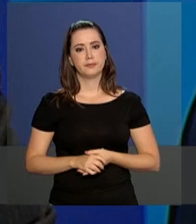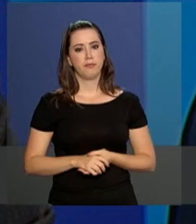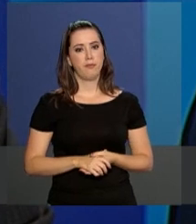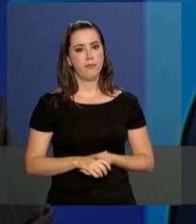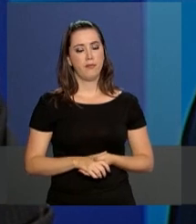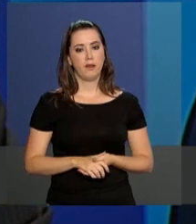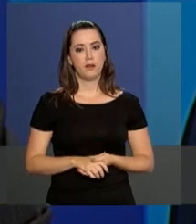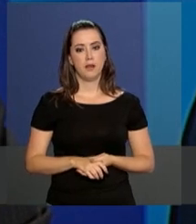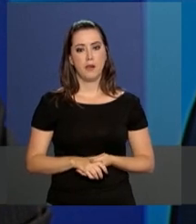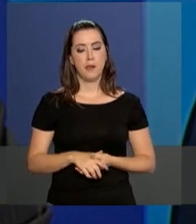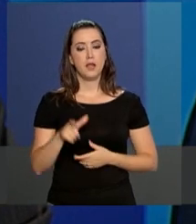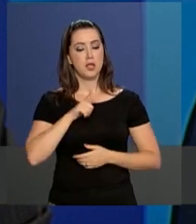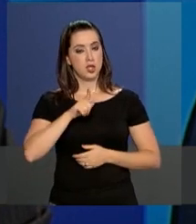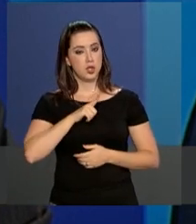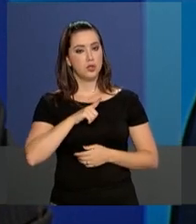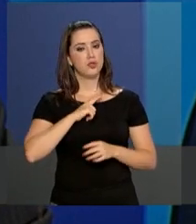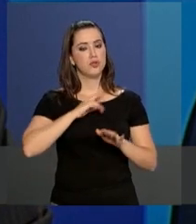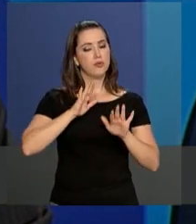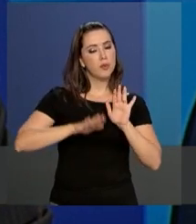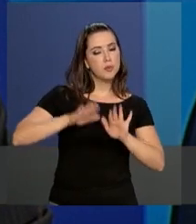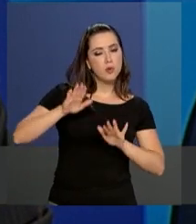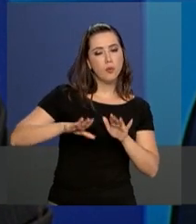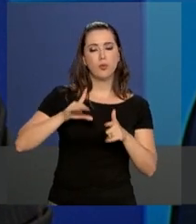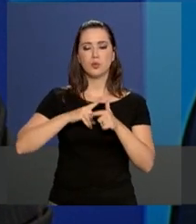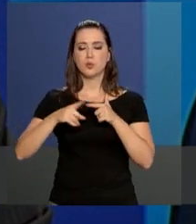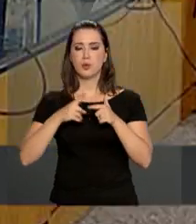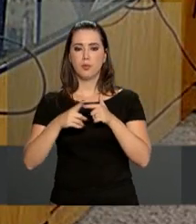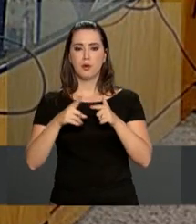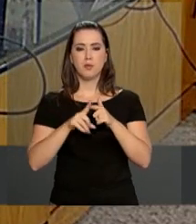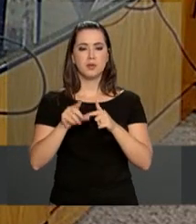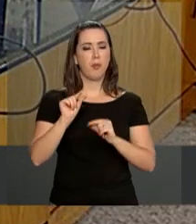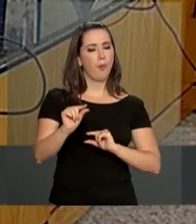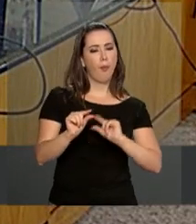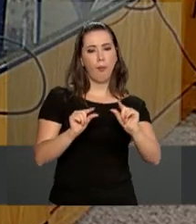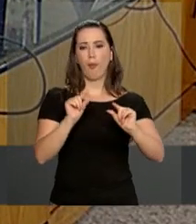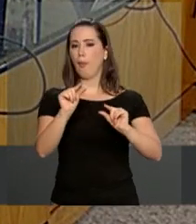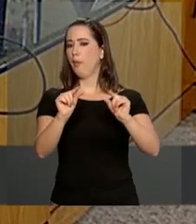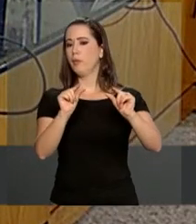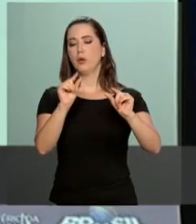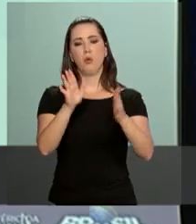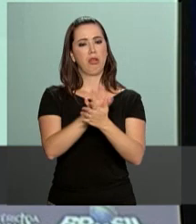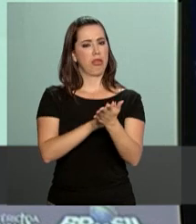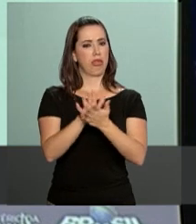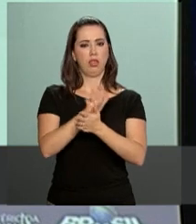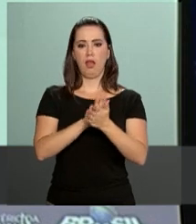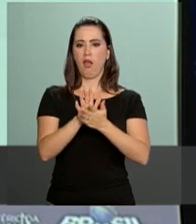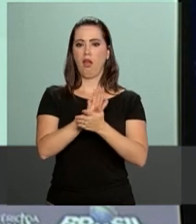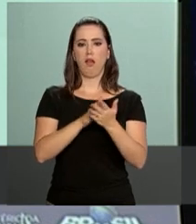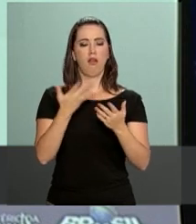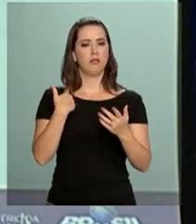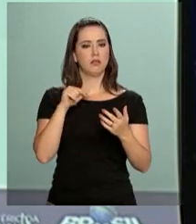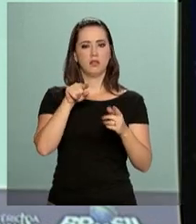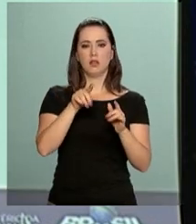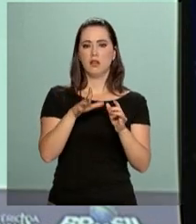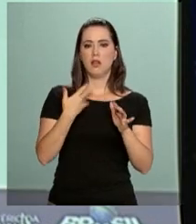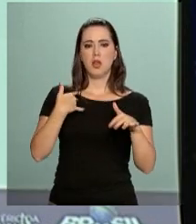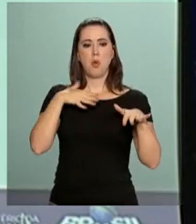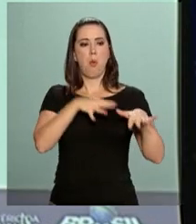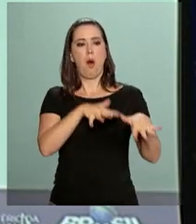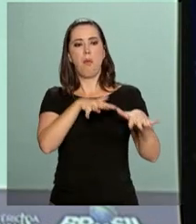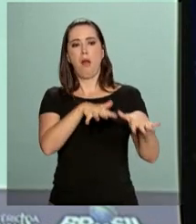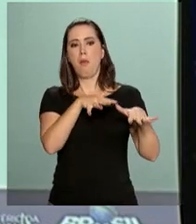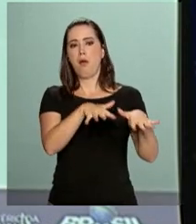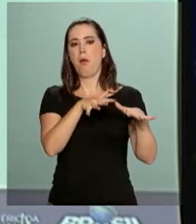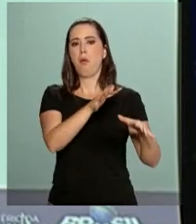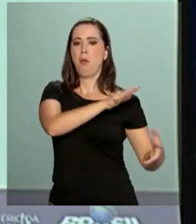nós tivemos algumas ocorrências também muito poucas não tivemos nada vinculado à manifestações